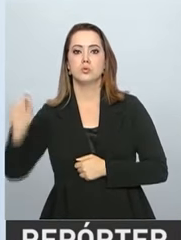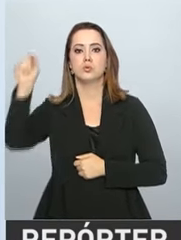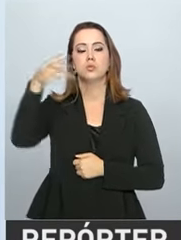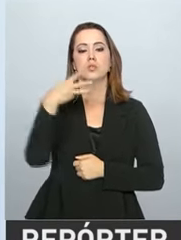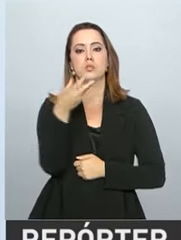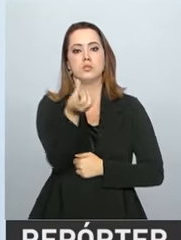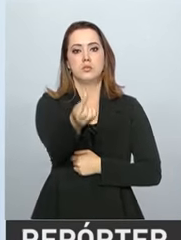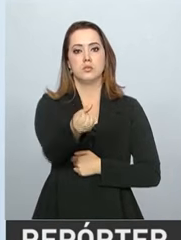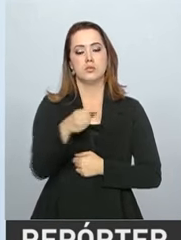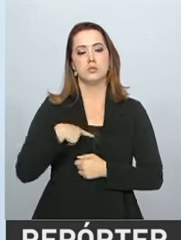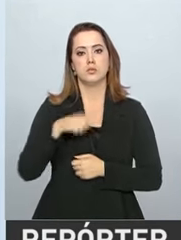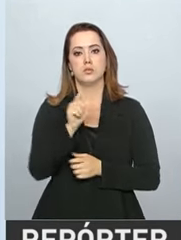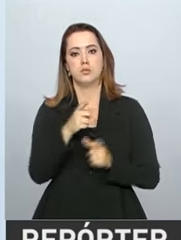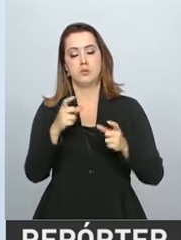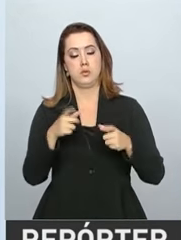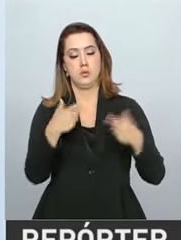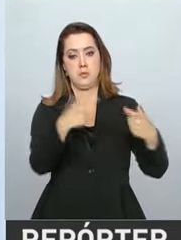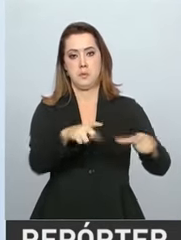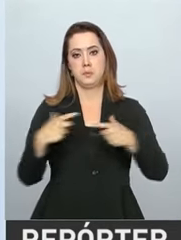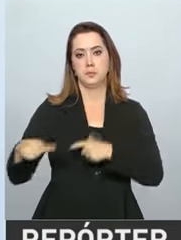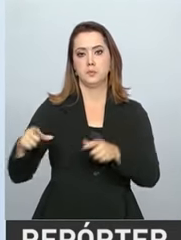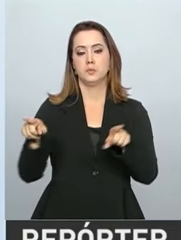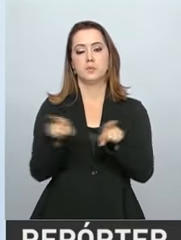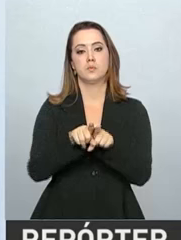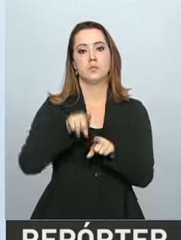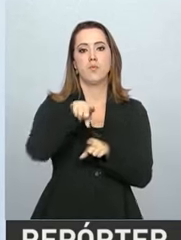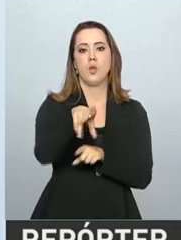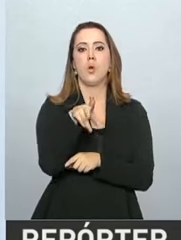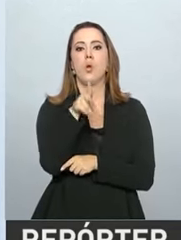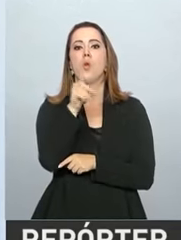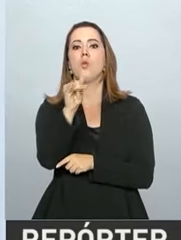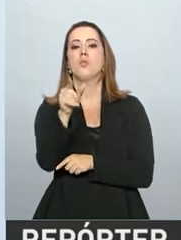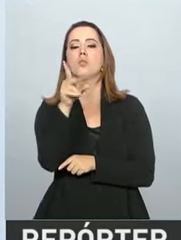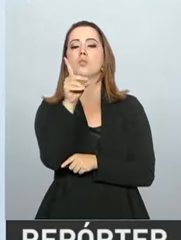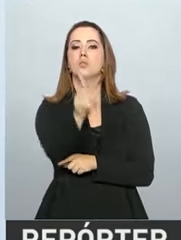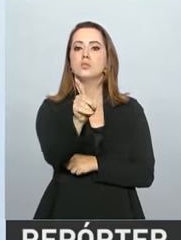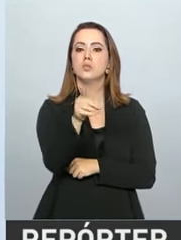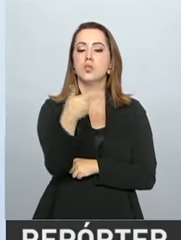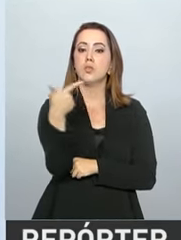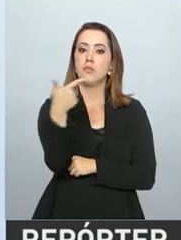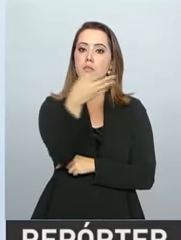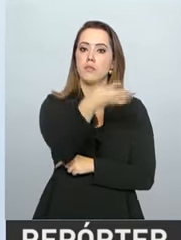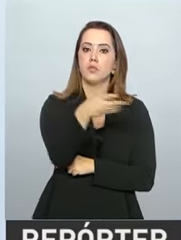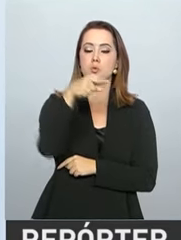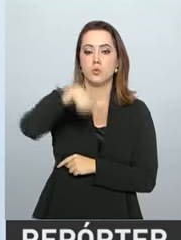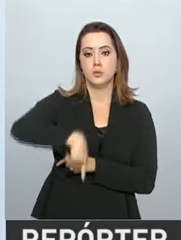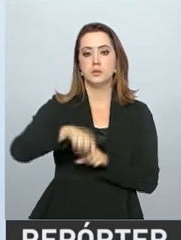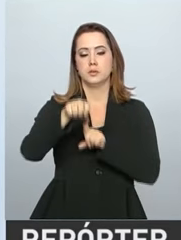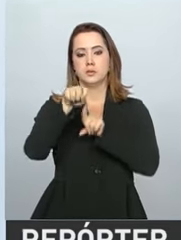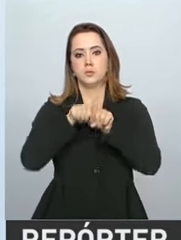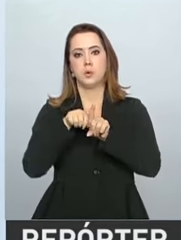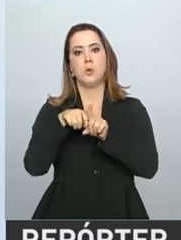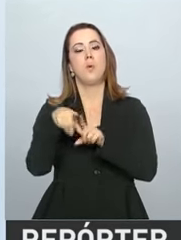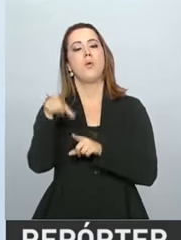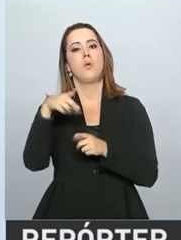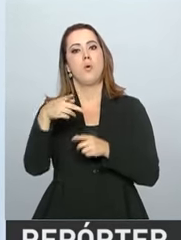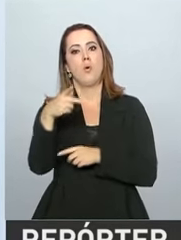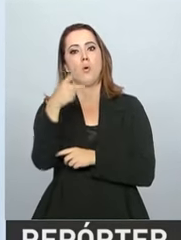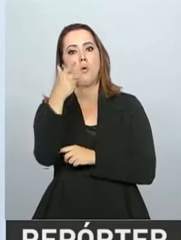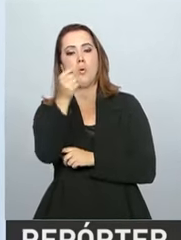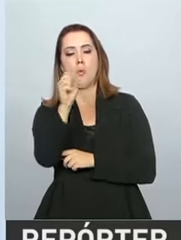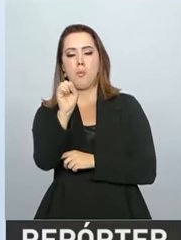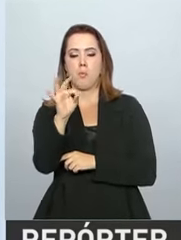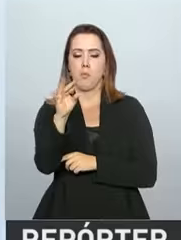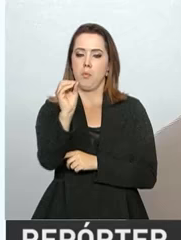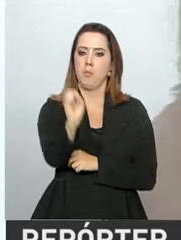350 mil profissionais de saúde envolvidos. O dia D é no dia 24 desse mês, quando os postos estarão abertos durante todo o dia para